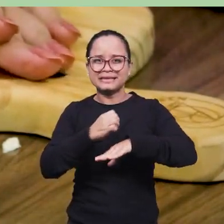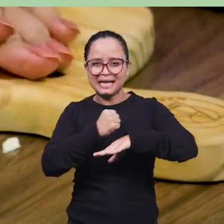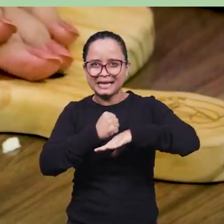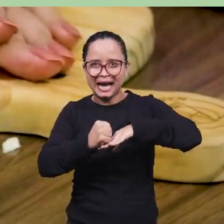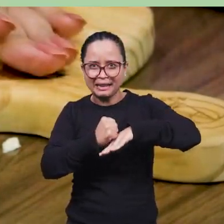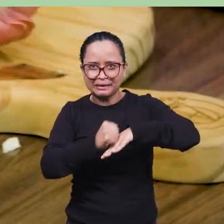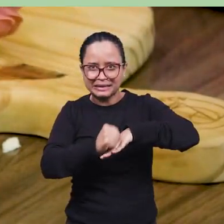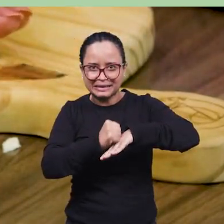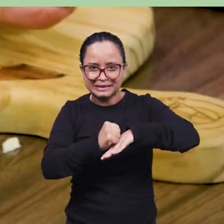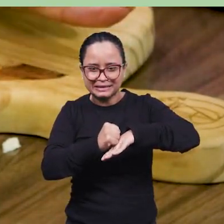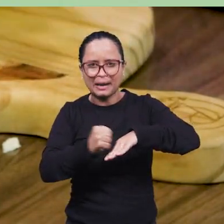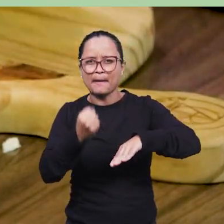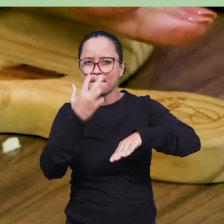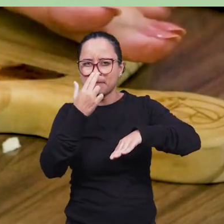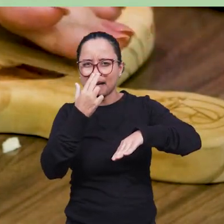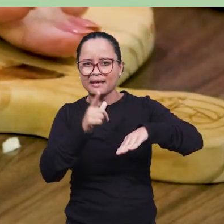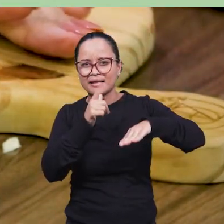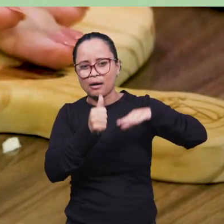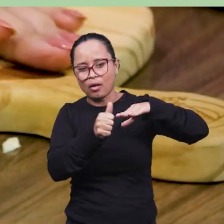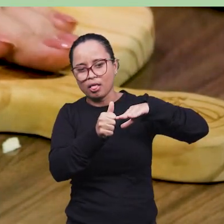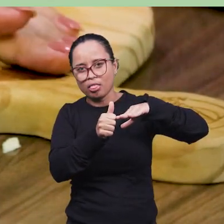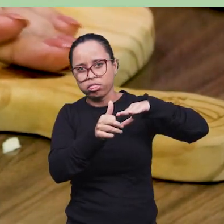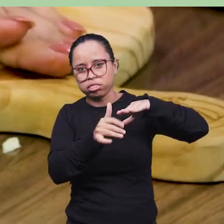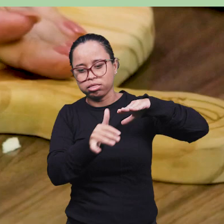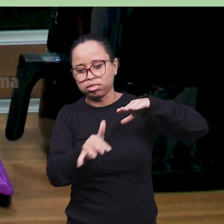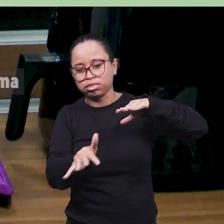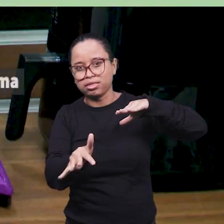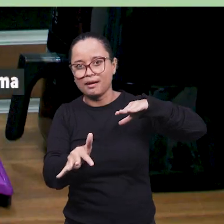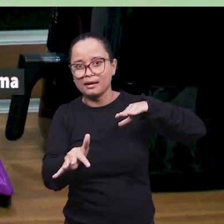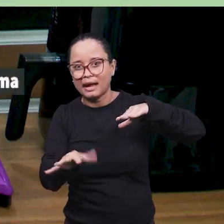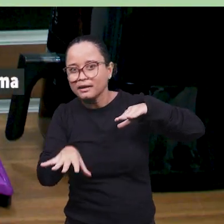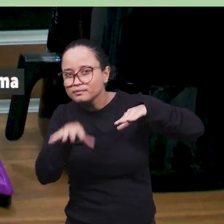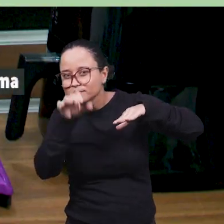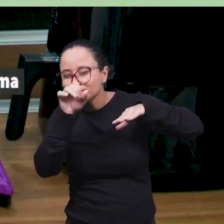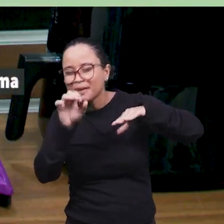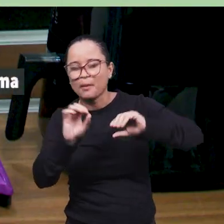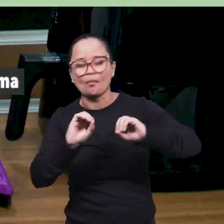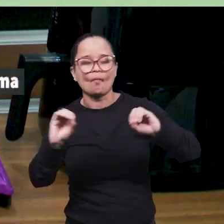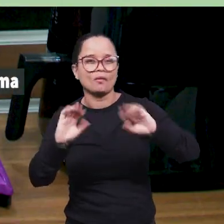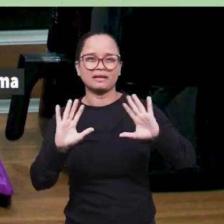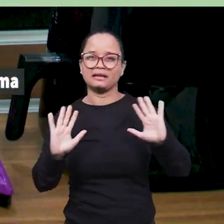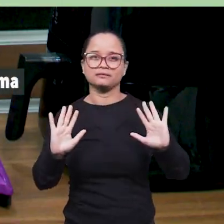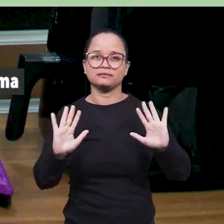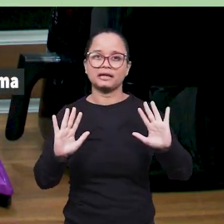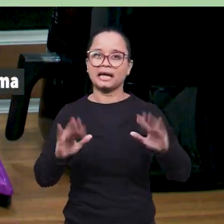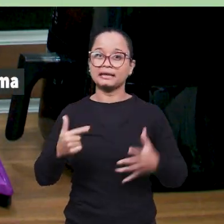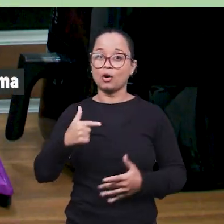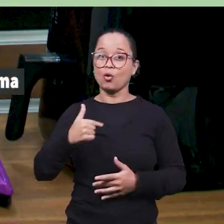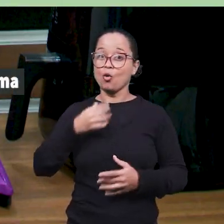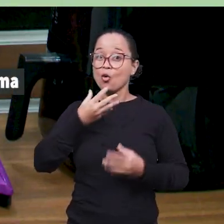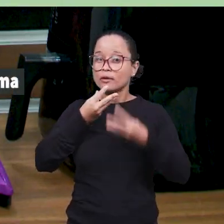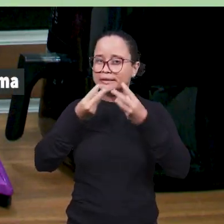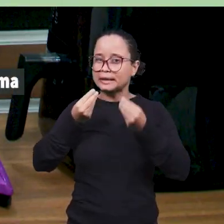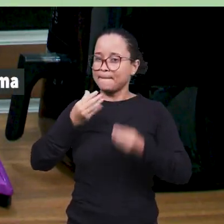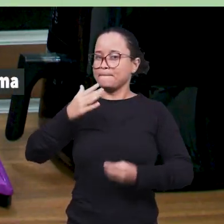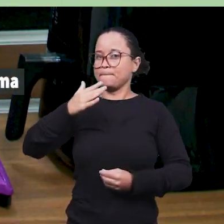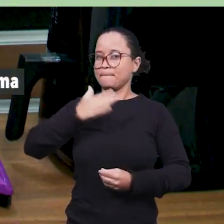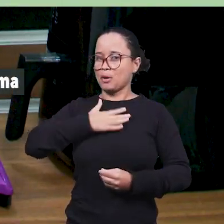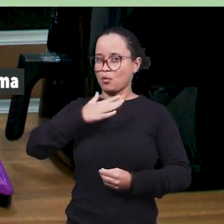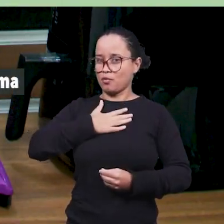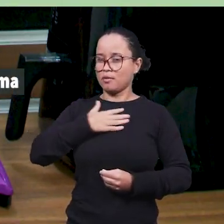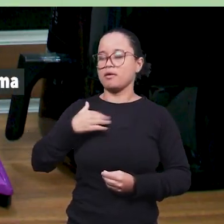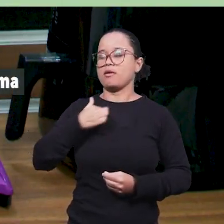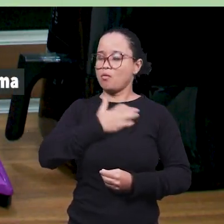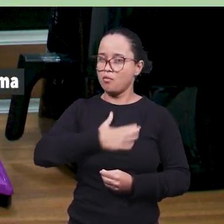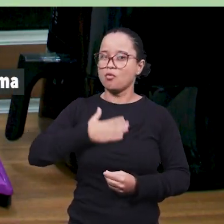mais água do que aroma. Então, ele picado, meu gosto, tá, gente?